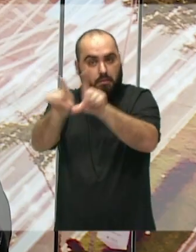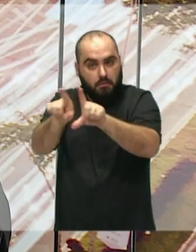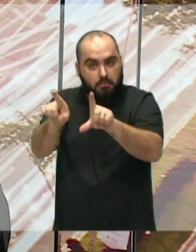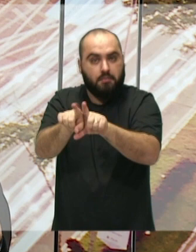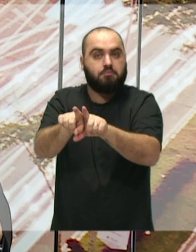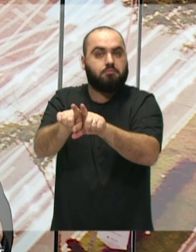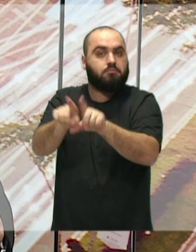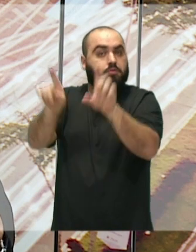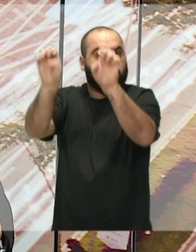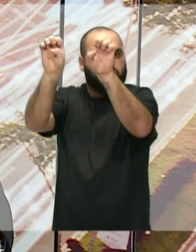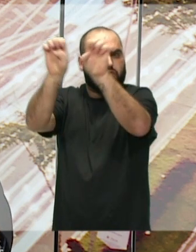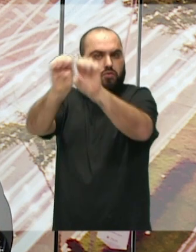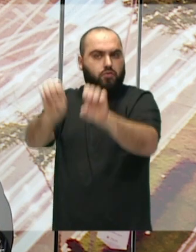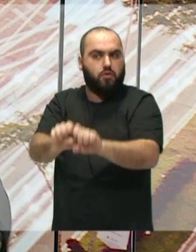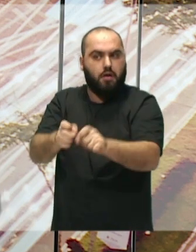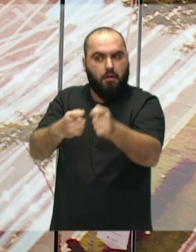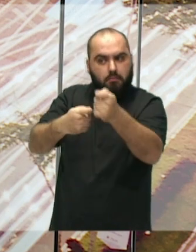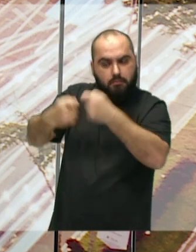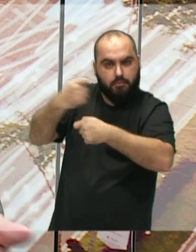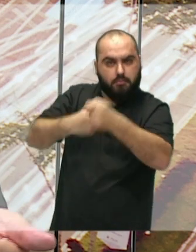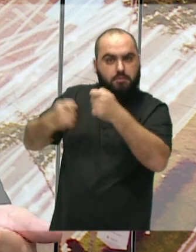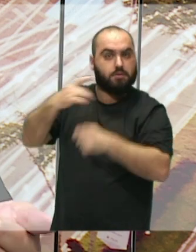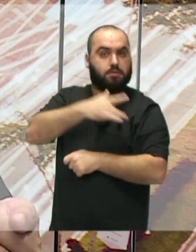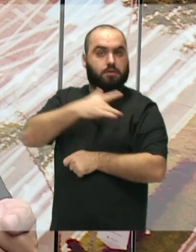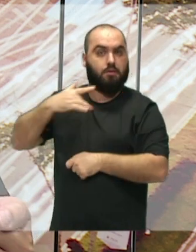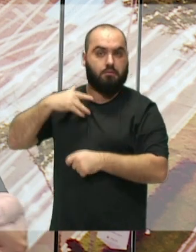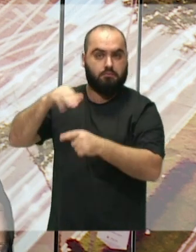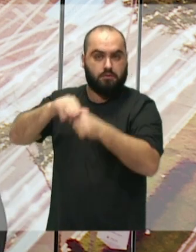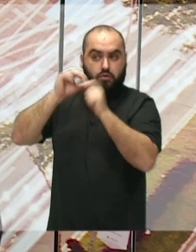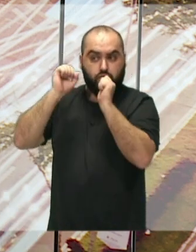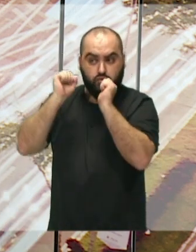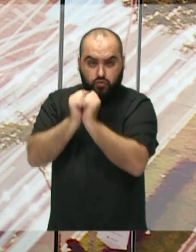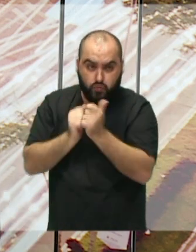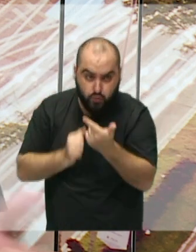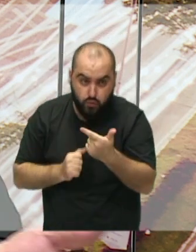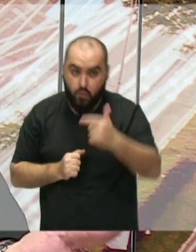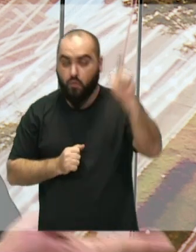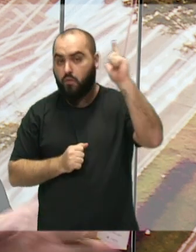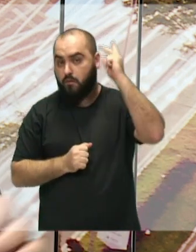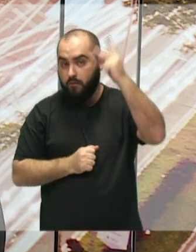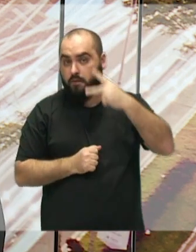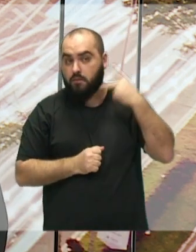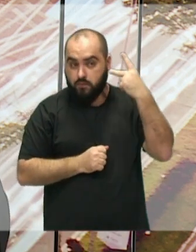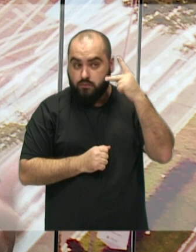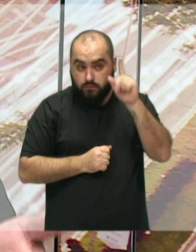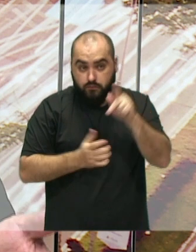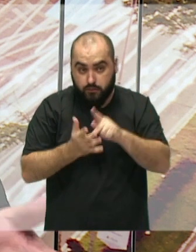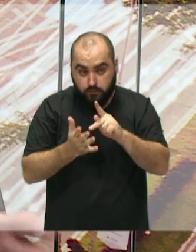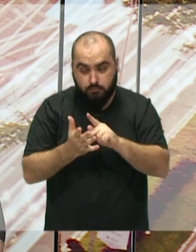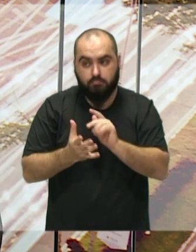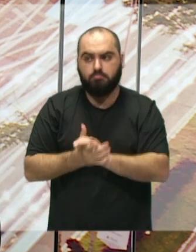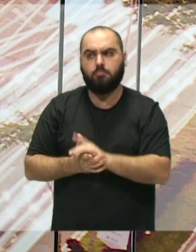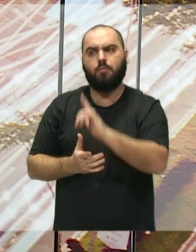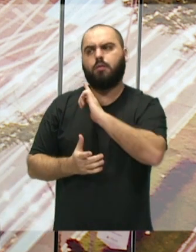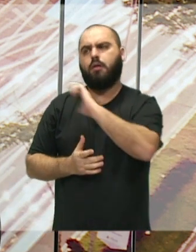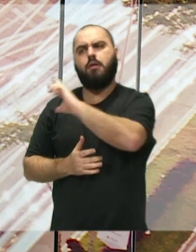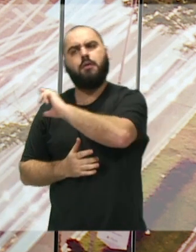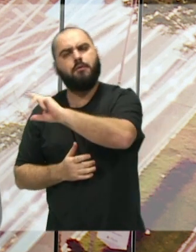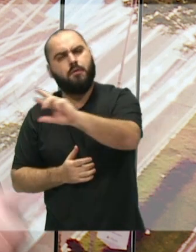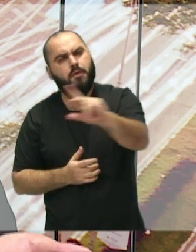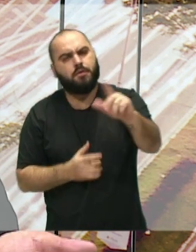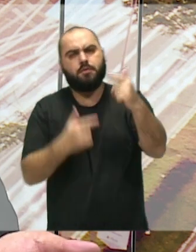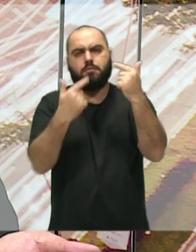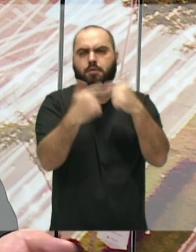que administram a saúde do município, junto até com outros parlamentares. Diversos acontecimentos e fatos aí marcaram,